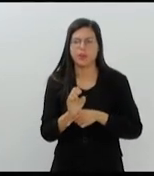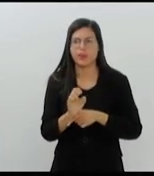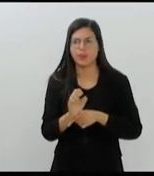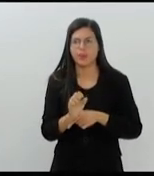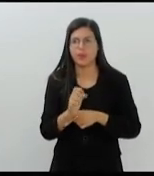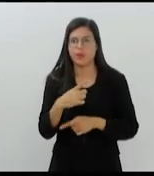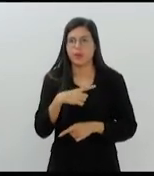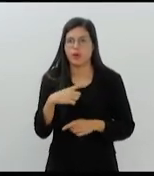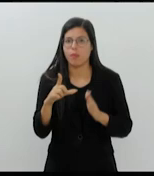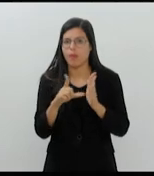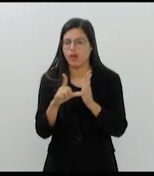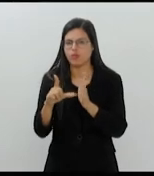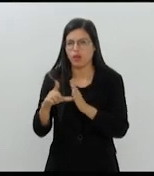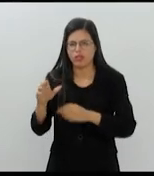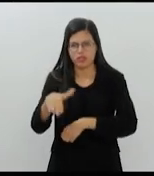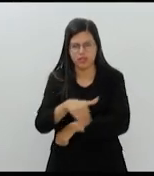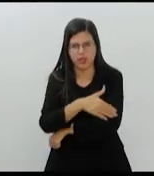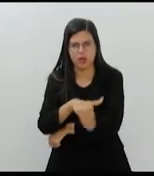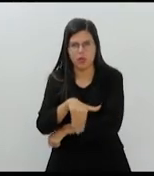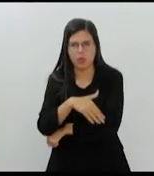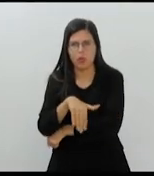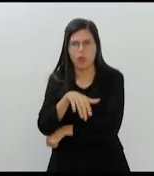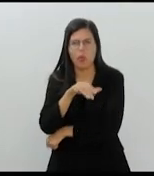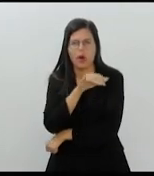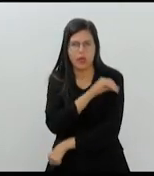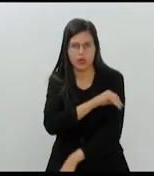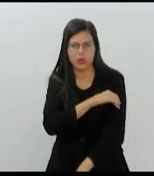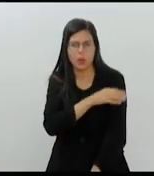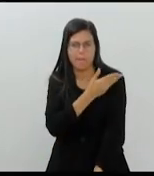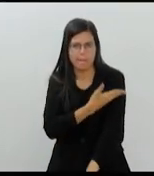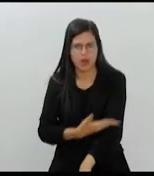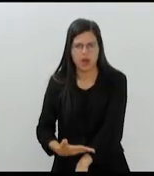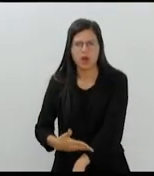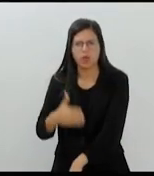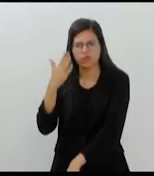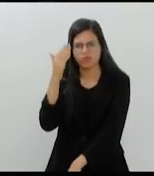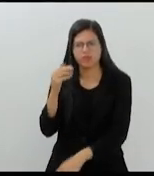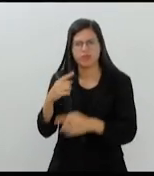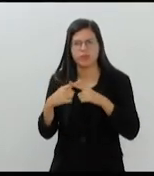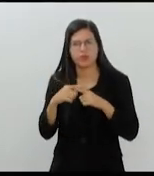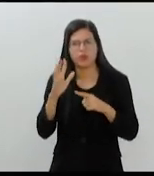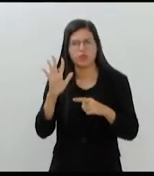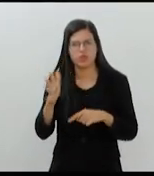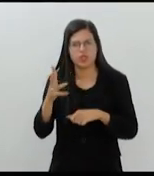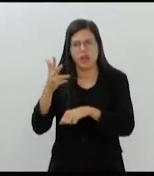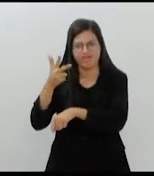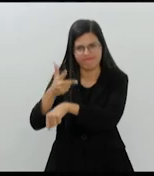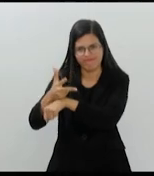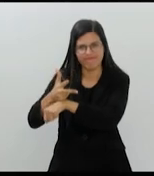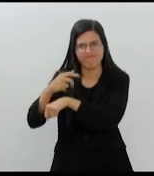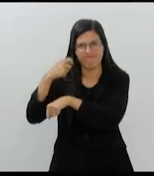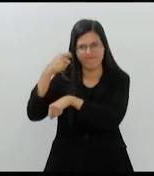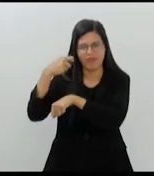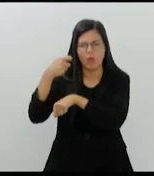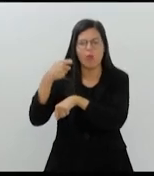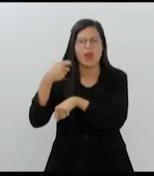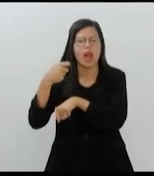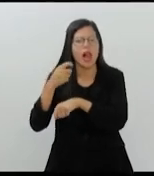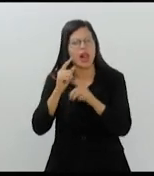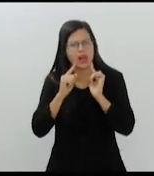na Avenida Rio Branco. Eu sei porque eu já gravei lá em frente um vídeo exatamente